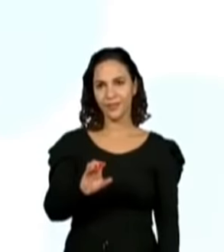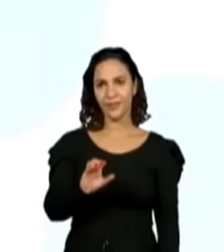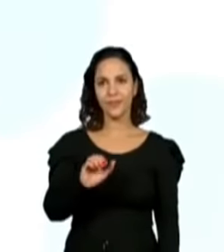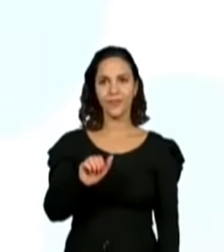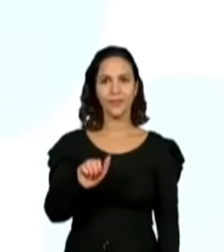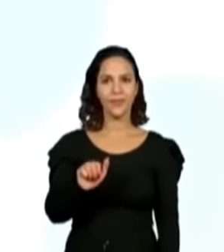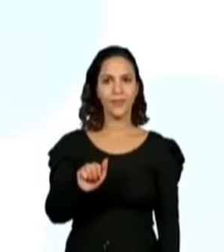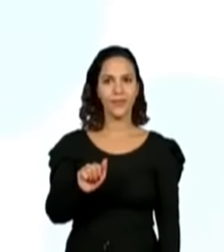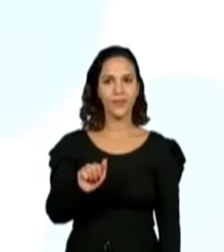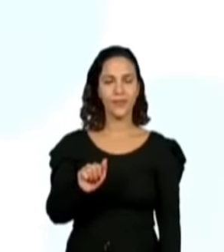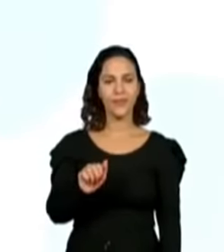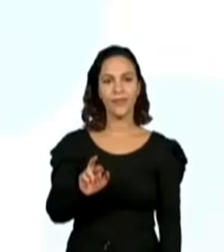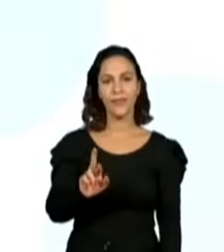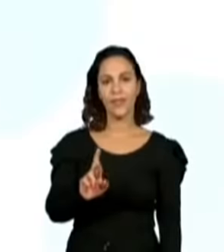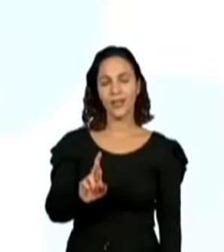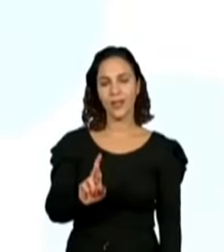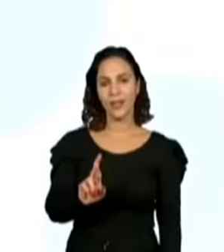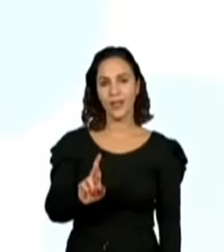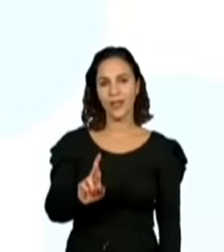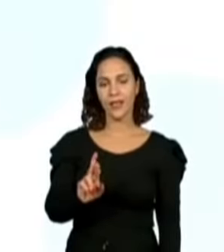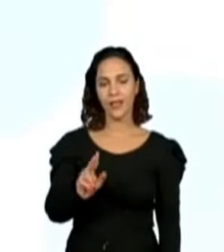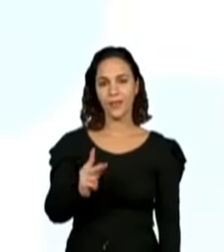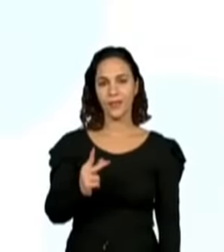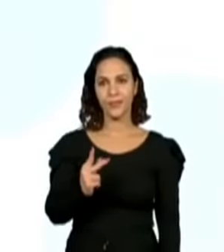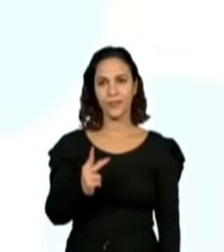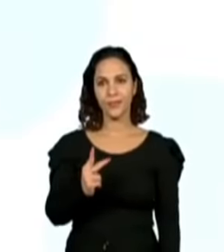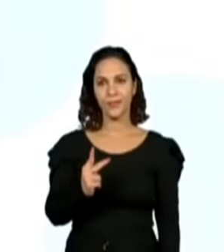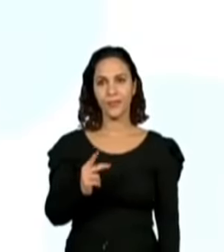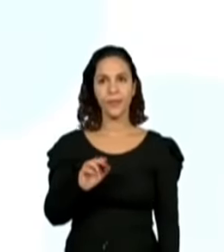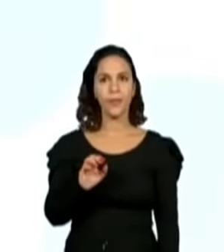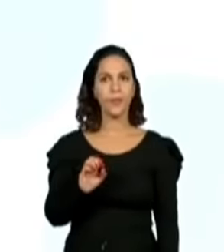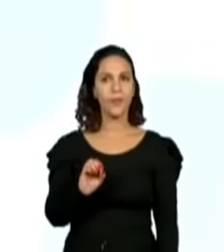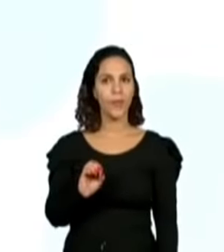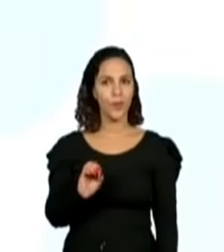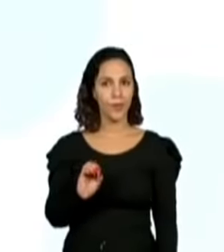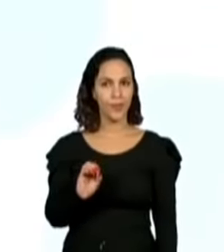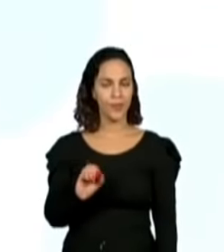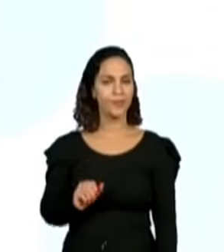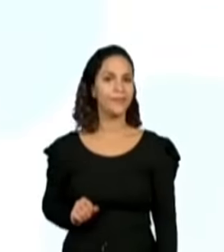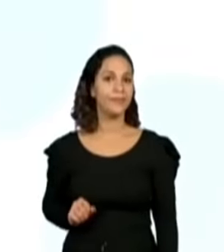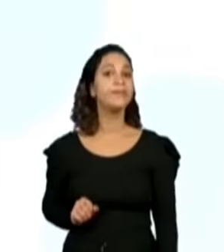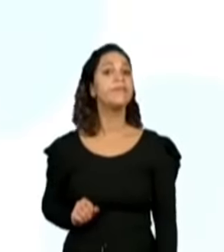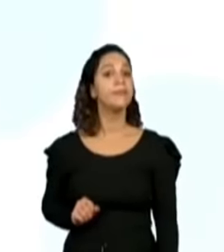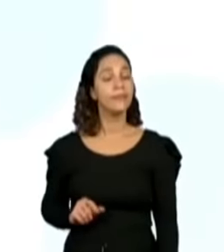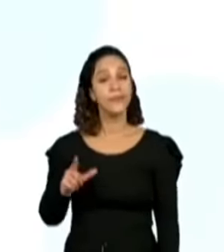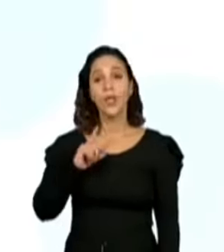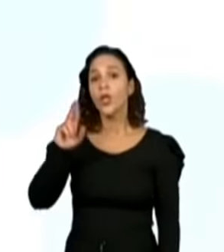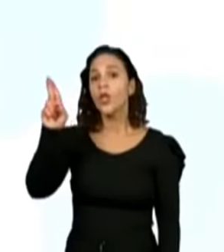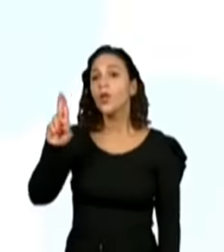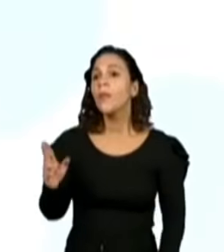Uhum. Aí eu posso pensar no nome do Tarcísio. Também. Do Tadeu.